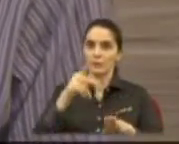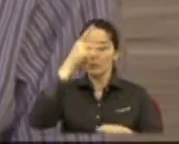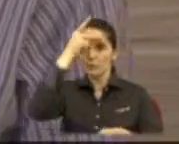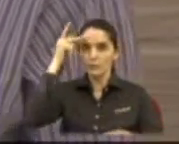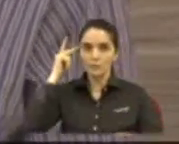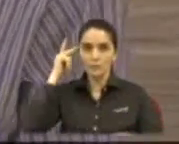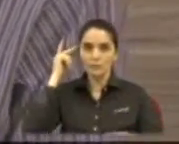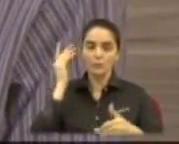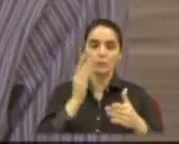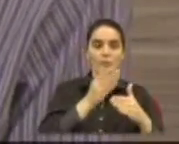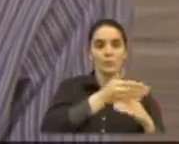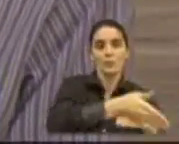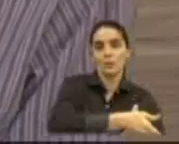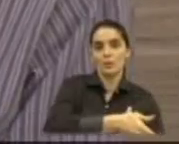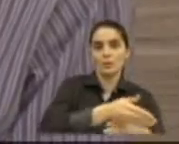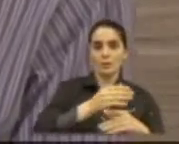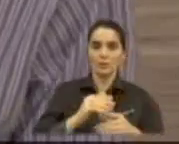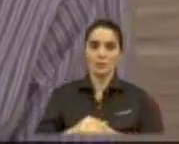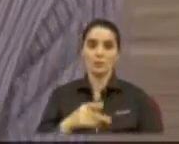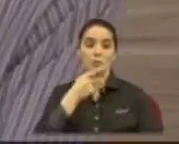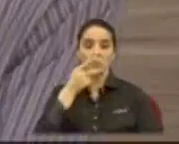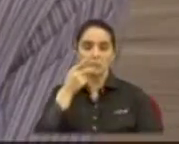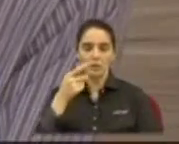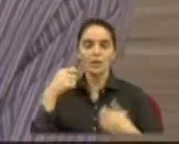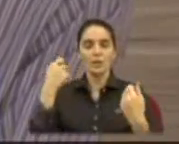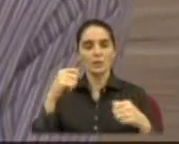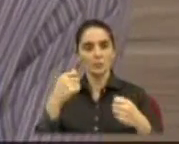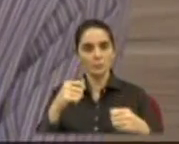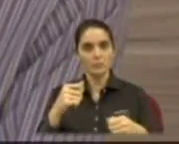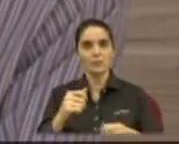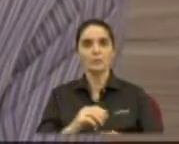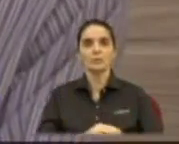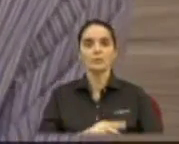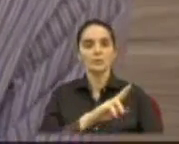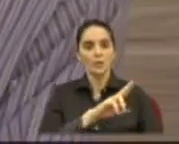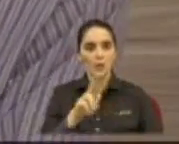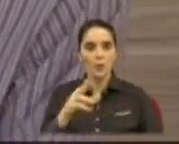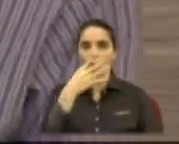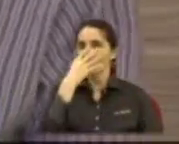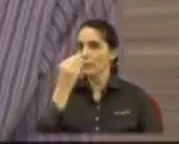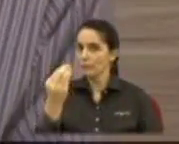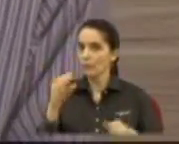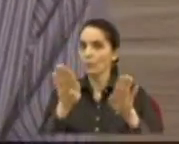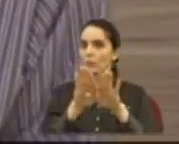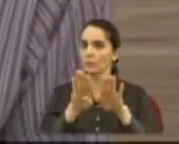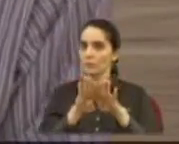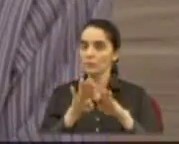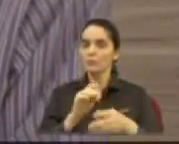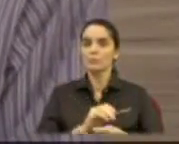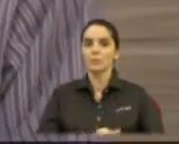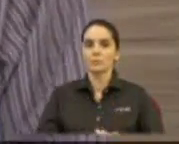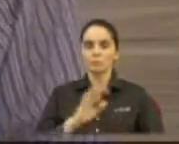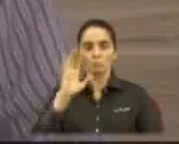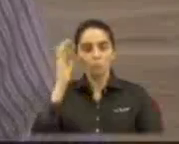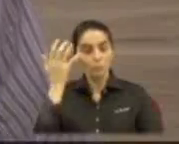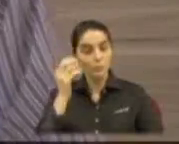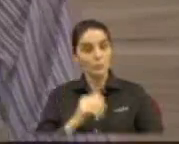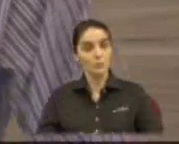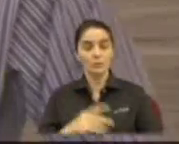adentram aqui para se manifestar, também serem identificadas, terem suas fotos, porque já ocorreram